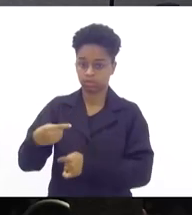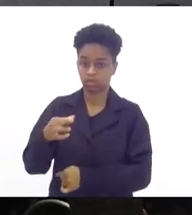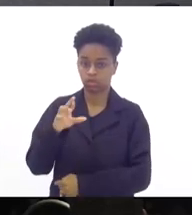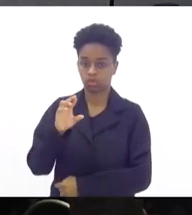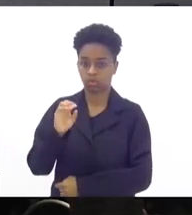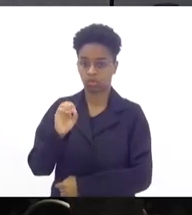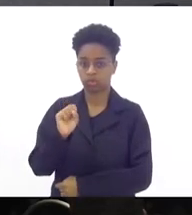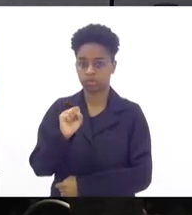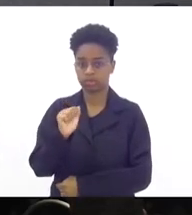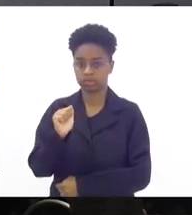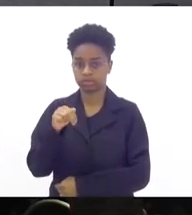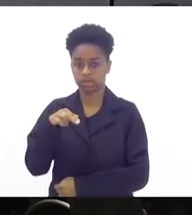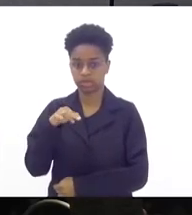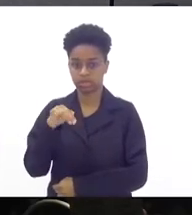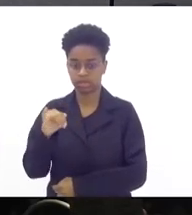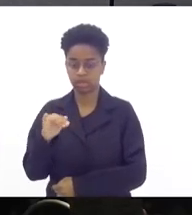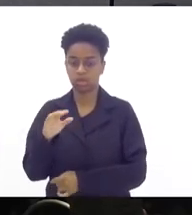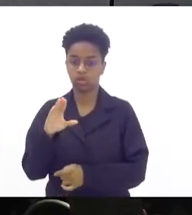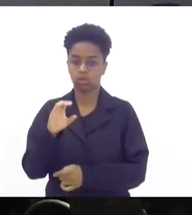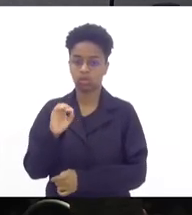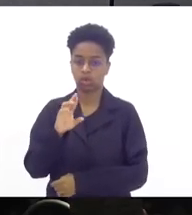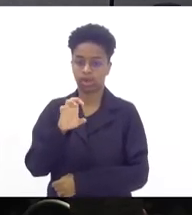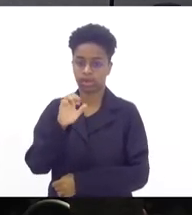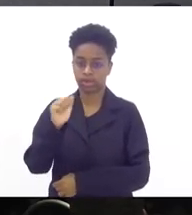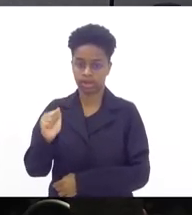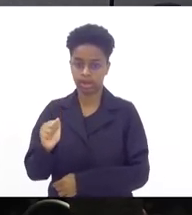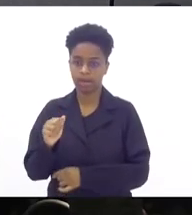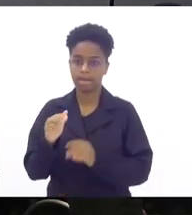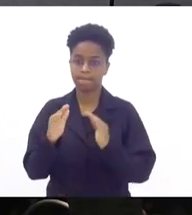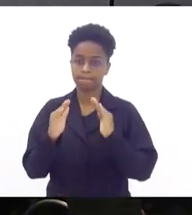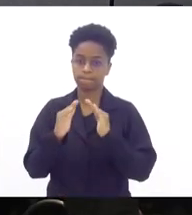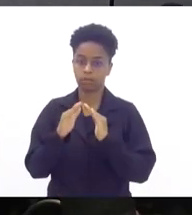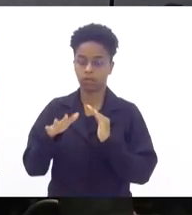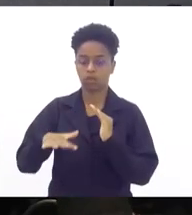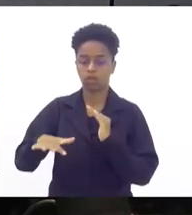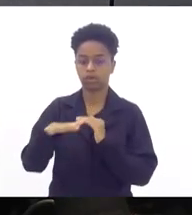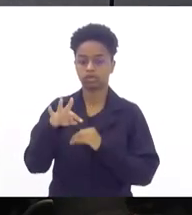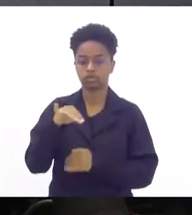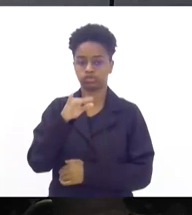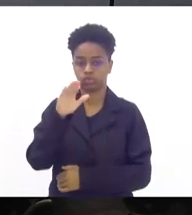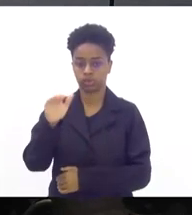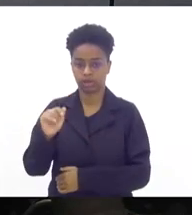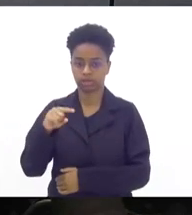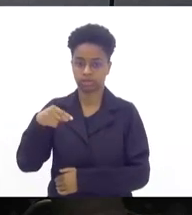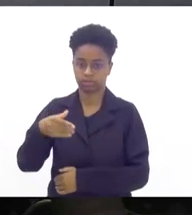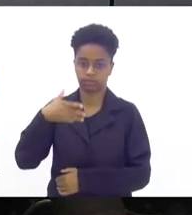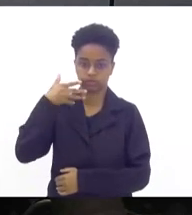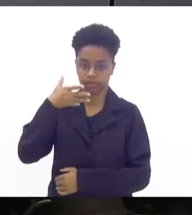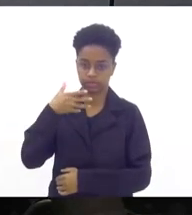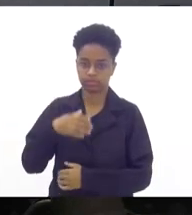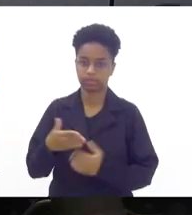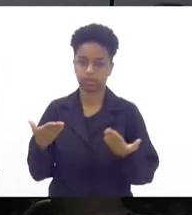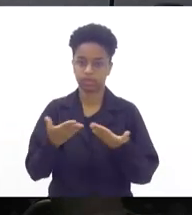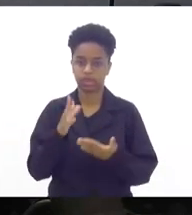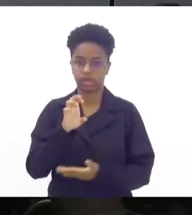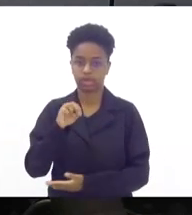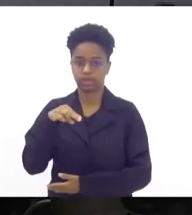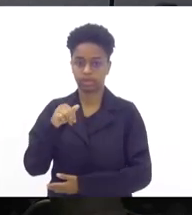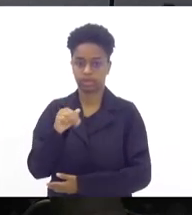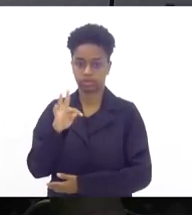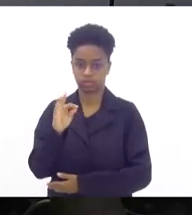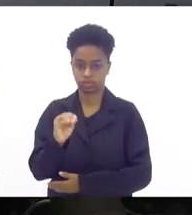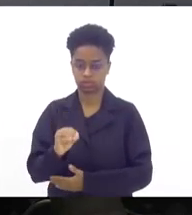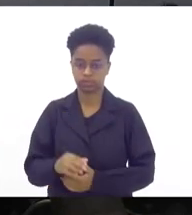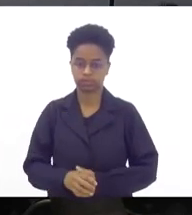Correia moradora também na área da Tijuca vai ter vai fazer o uso da palavra Doutor Renato de Paula